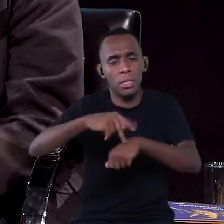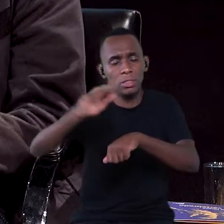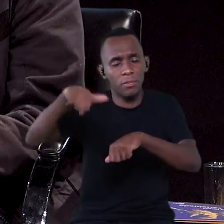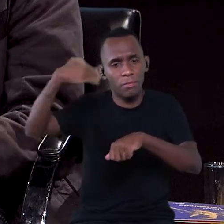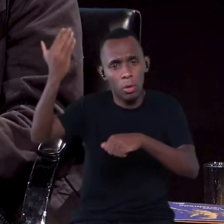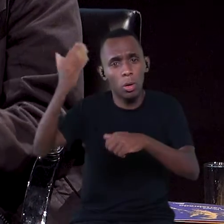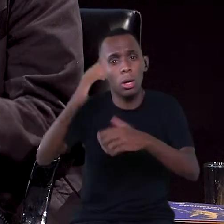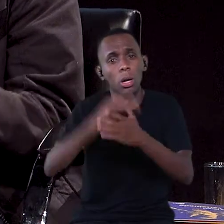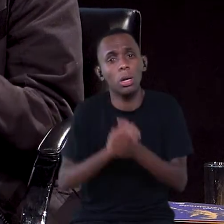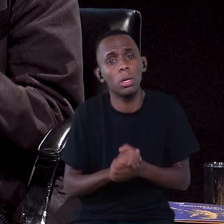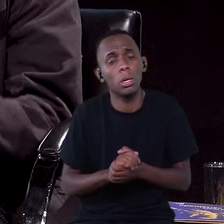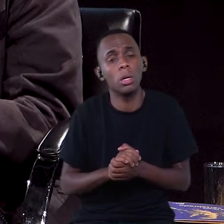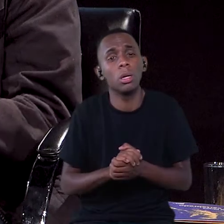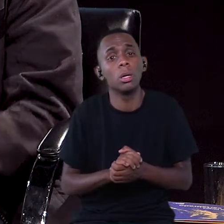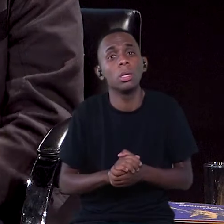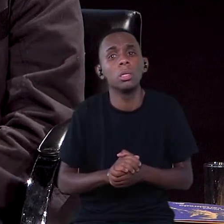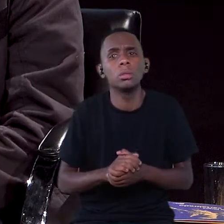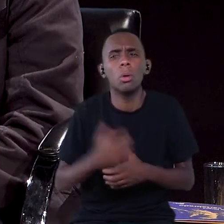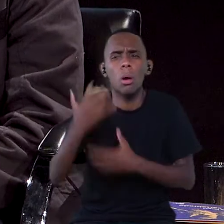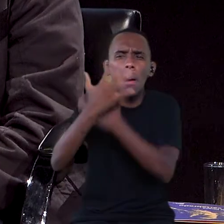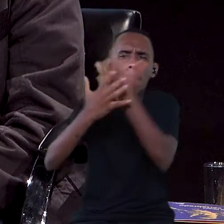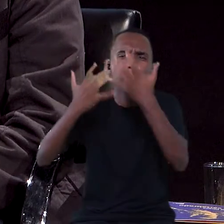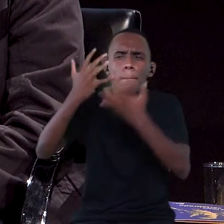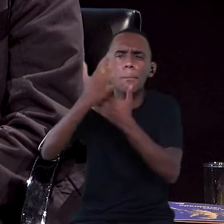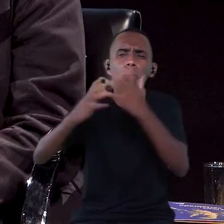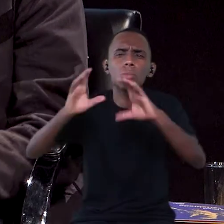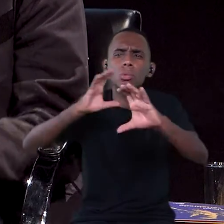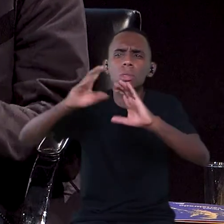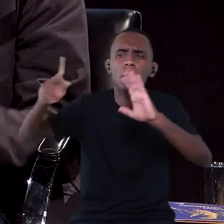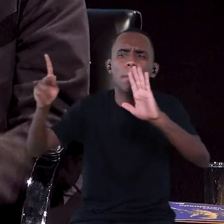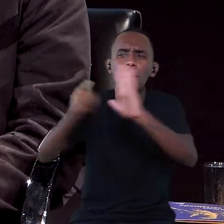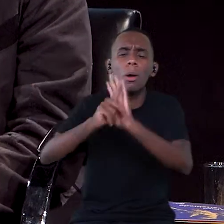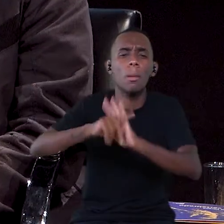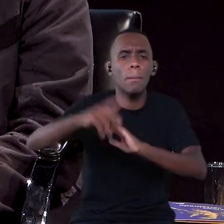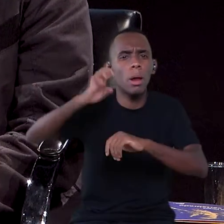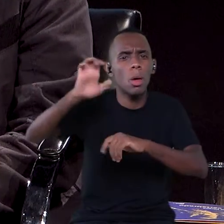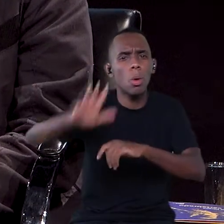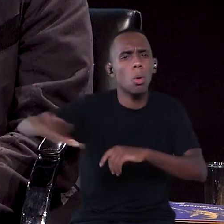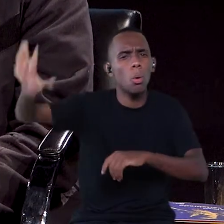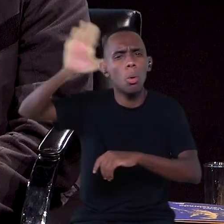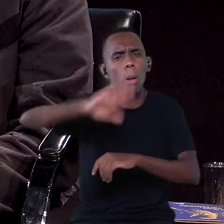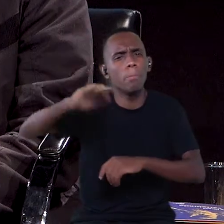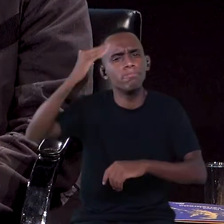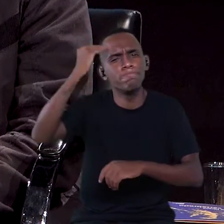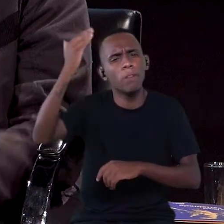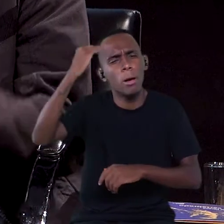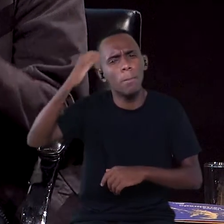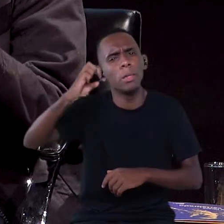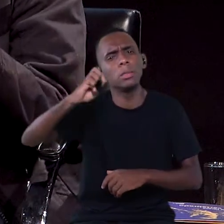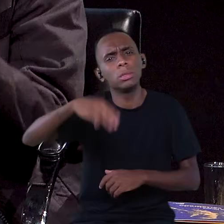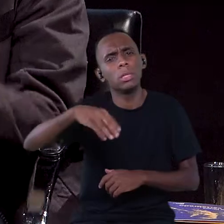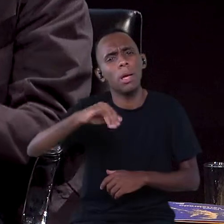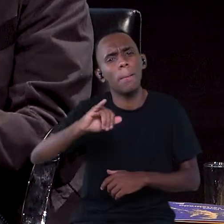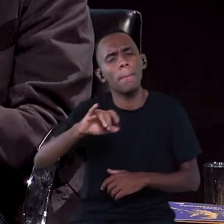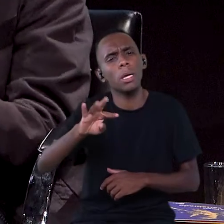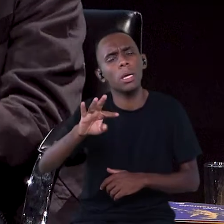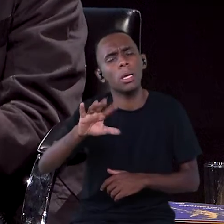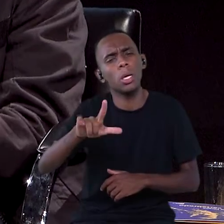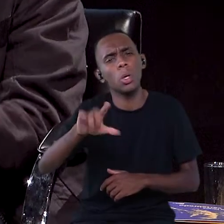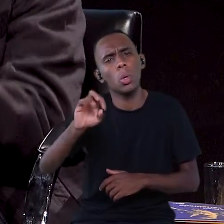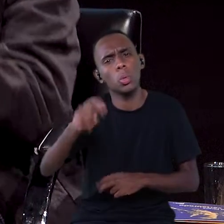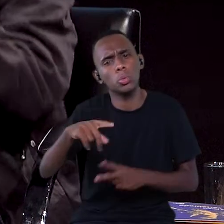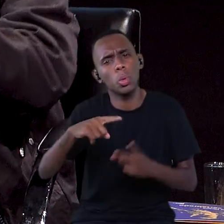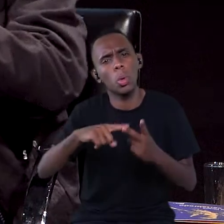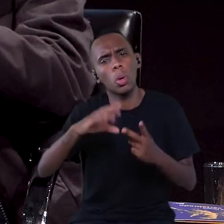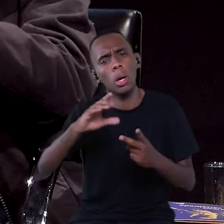período interessante da música brasileira na Europa, né? Se ouvia muito a obra do Milton Nascimento, né? Caetano era muito escutado,